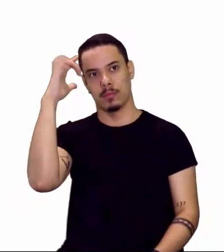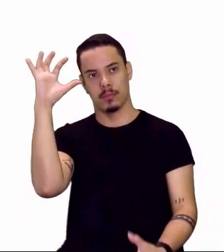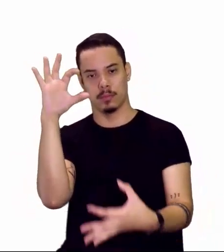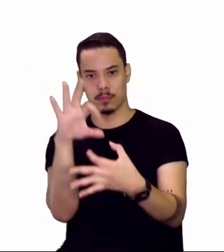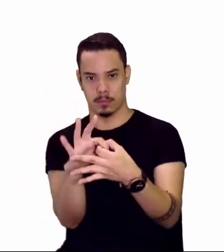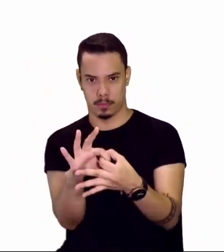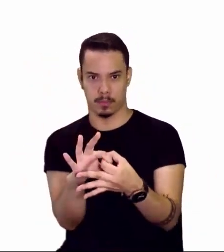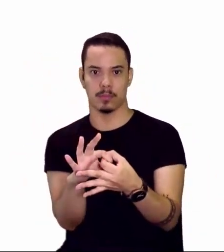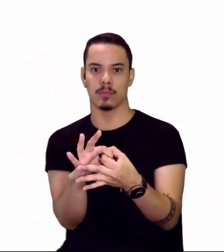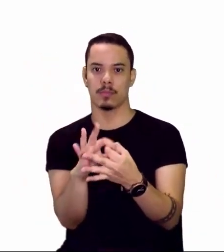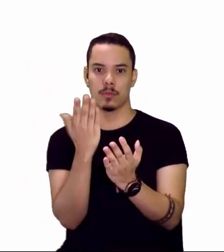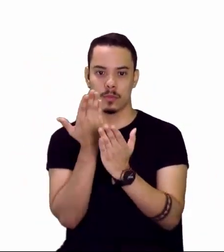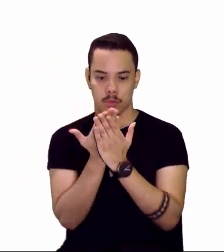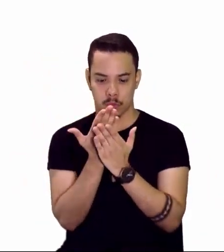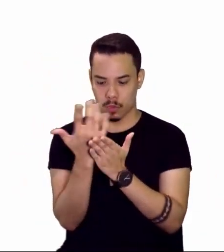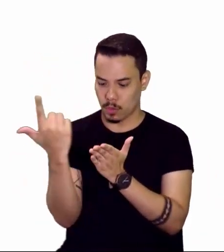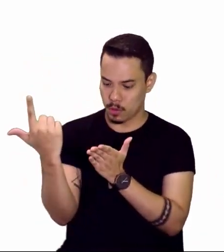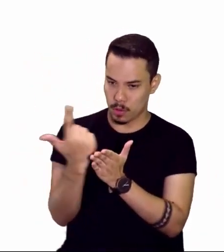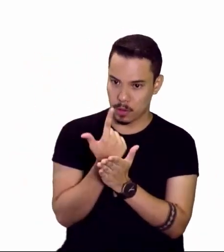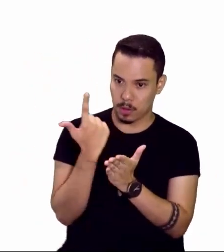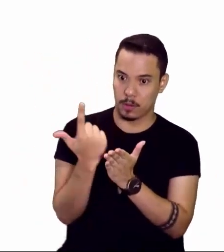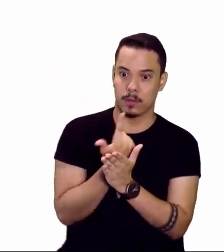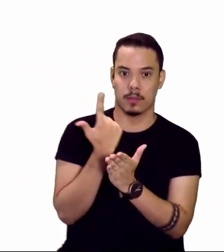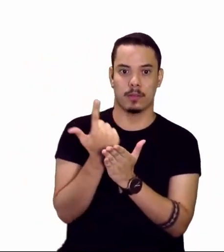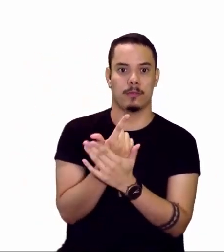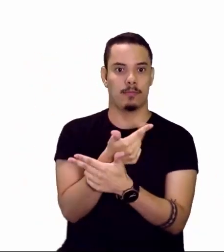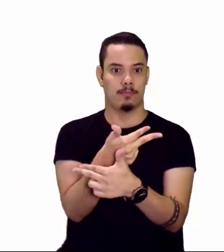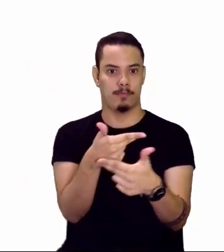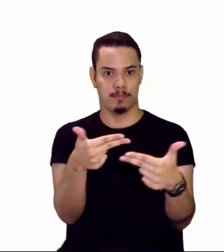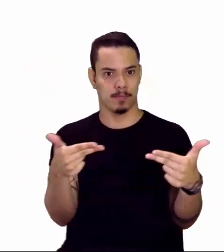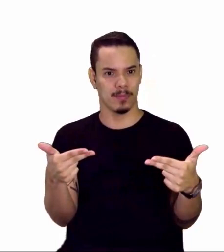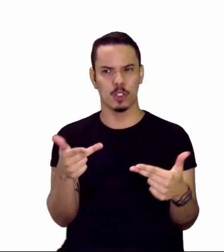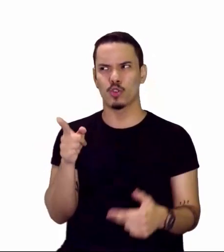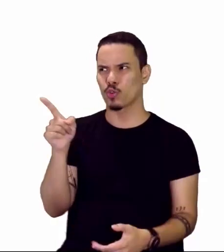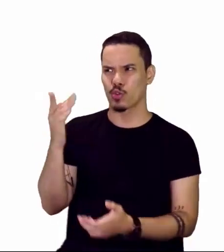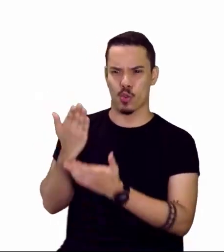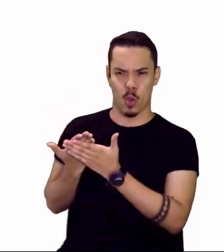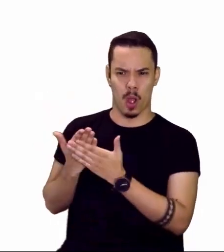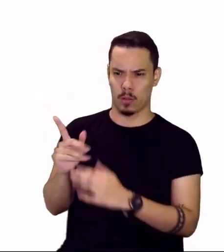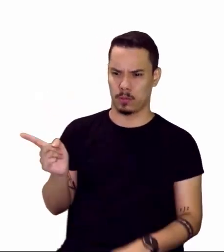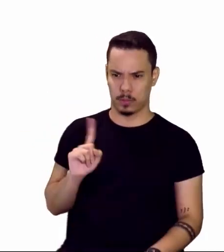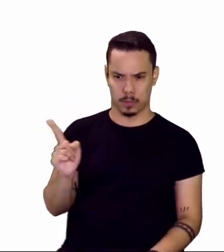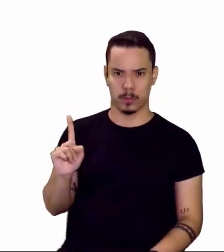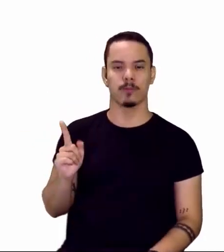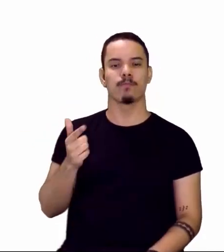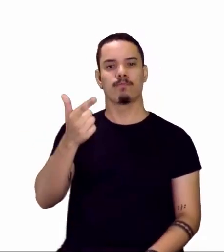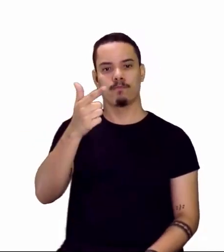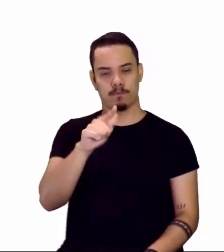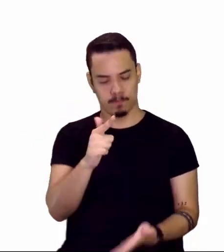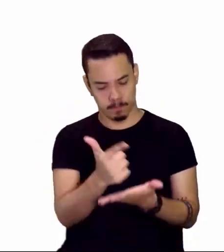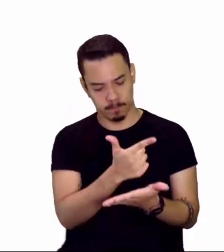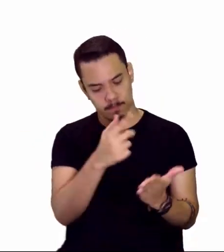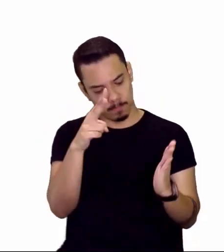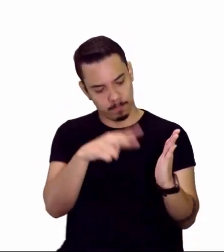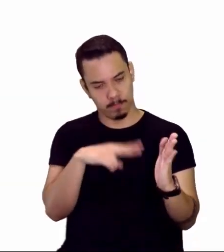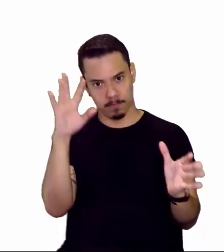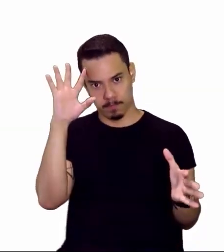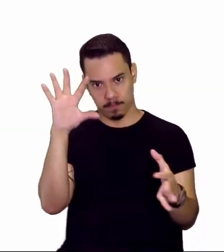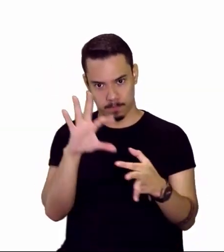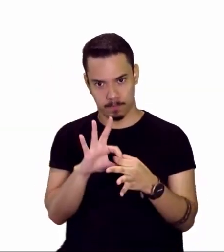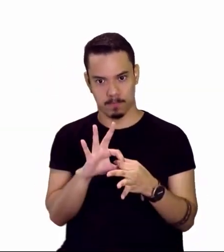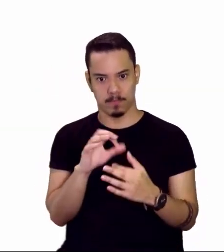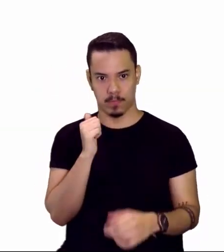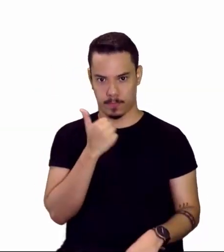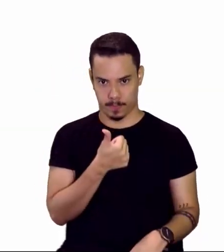melhor através dos livros e etc. Não ficar somente na exposição da nossa aula, tá certo?